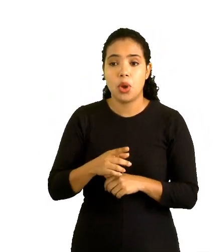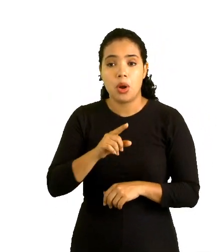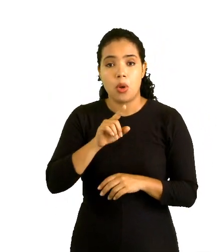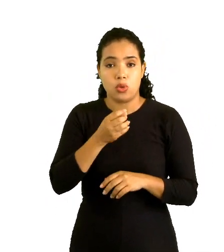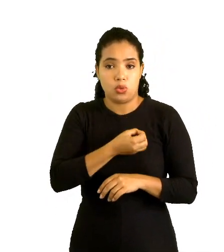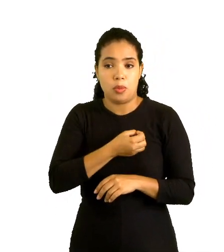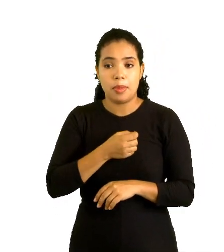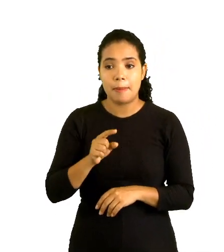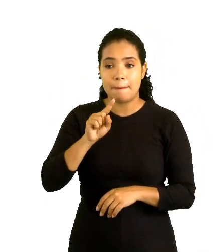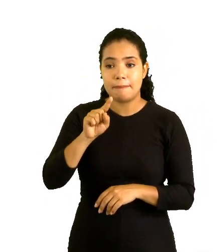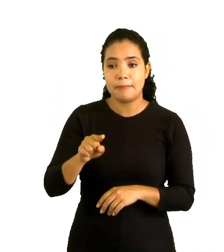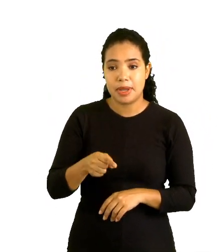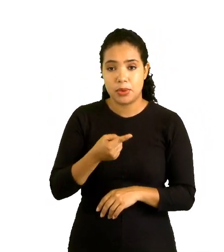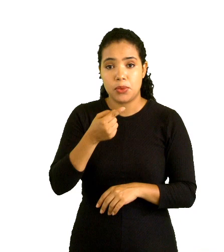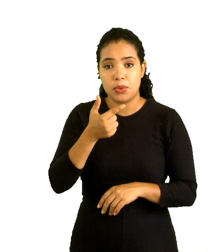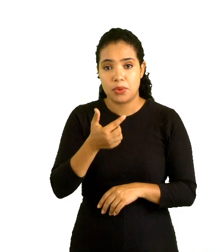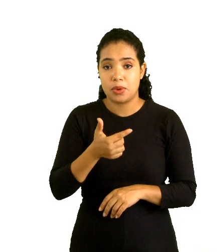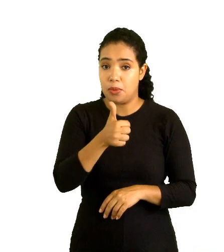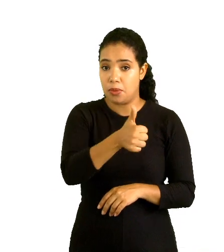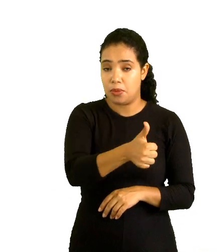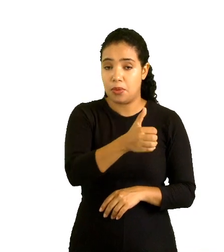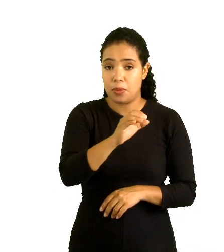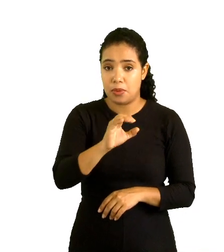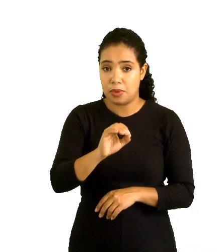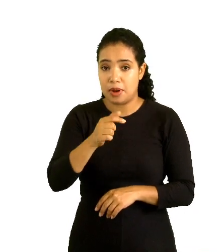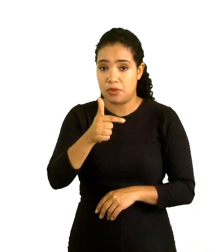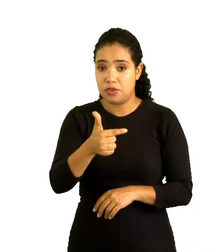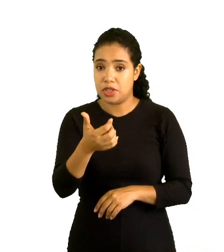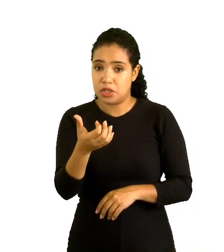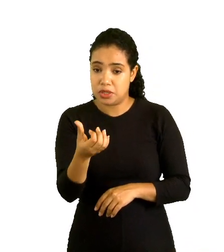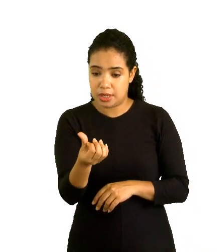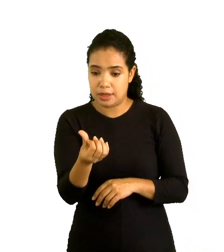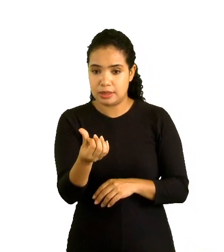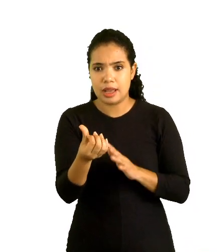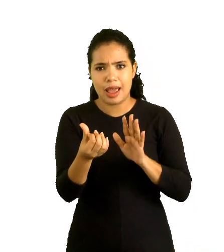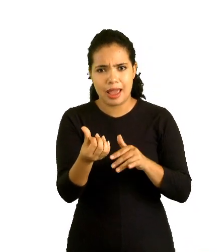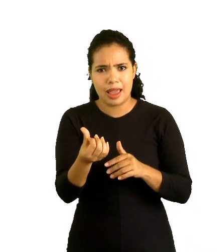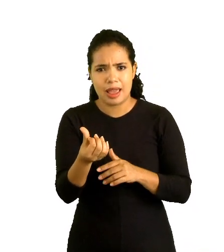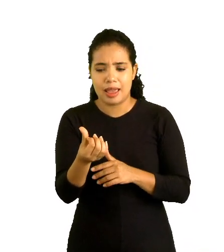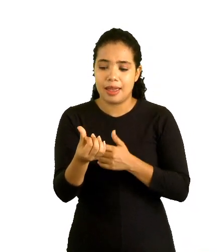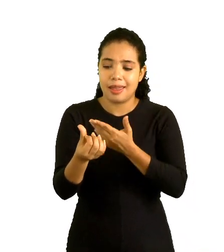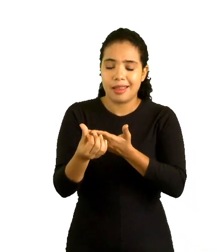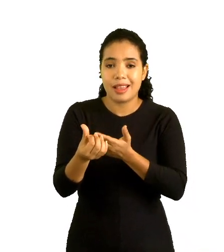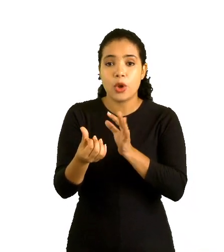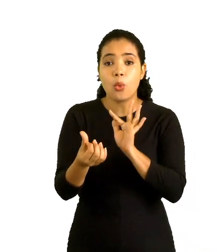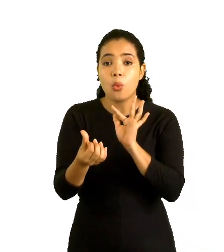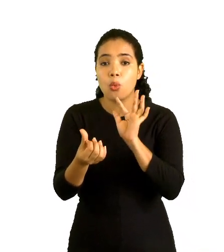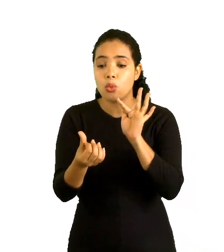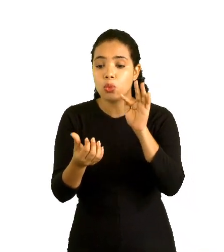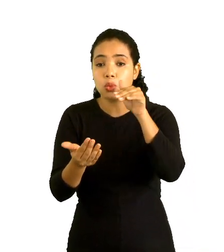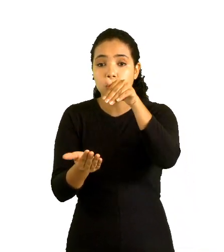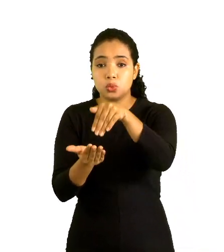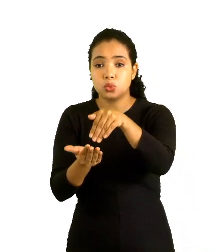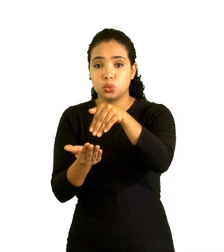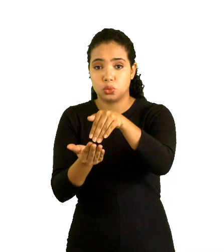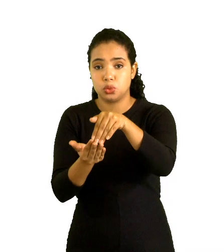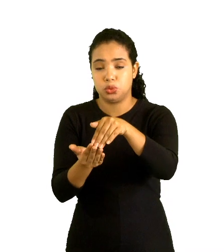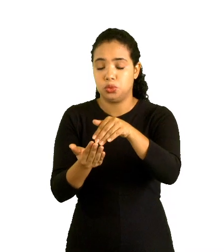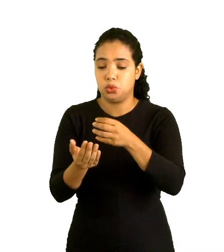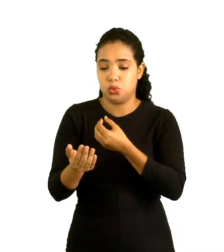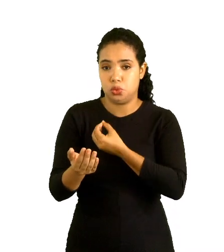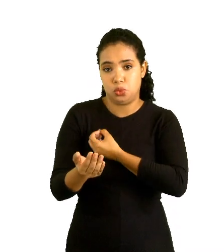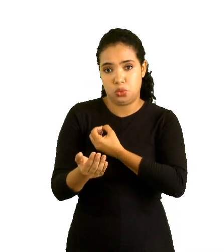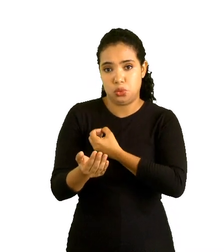1026, ele é um número par ou ele é um número ímpar? Ele é um número par. Por quê? Porque a unidade